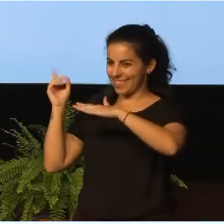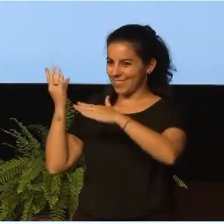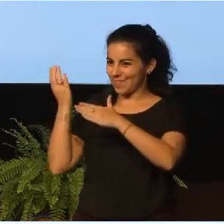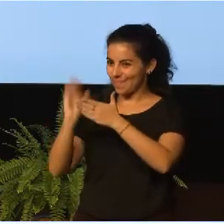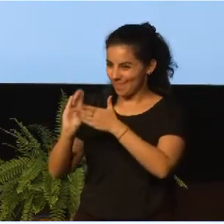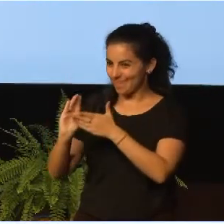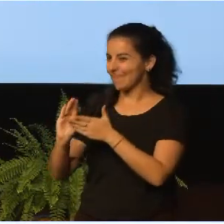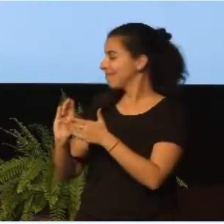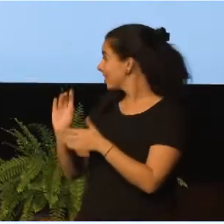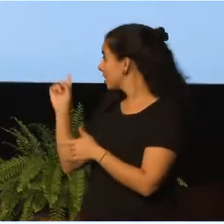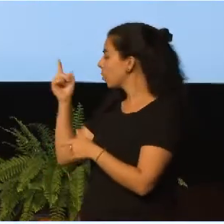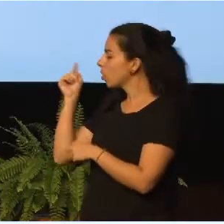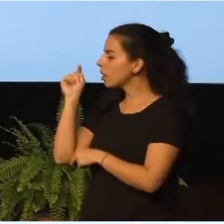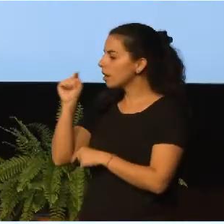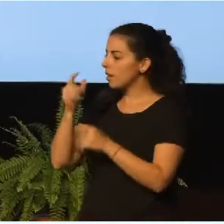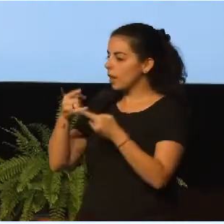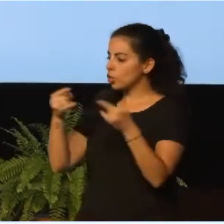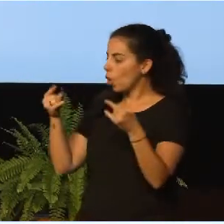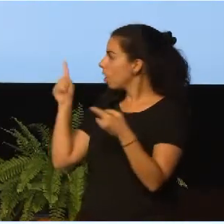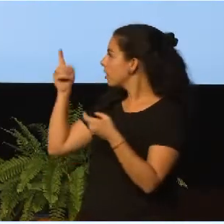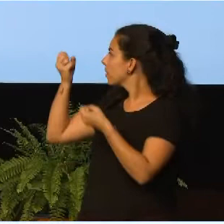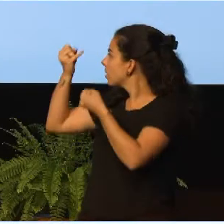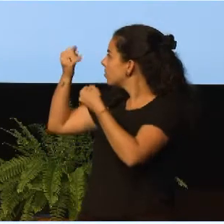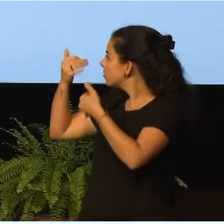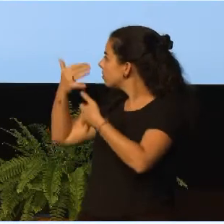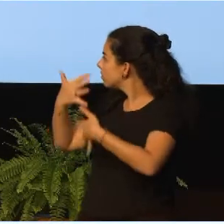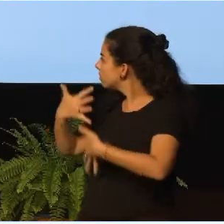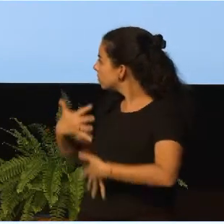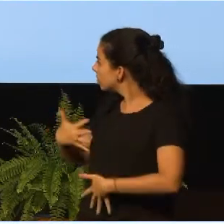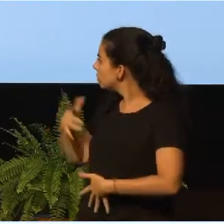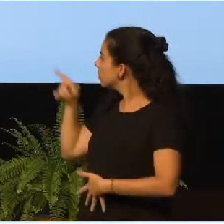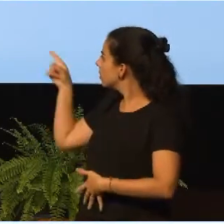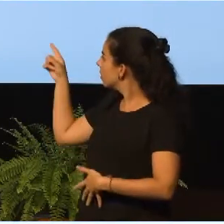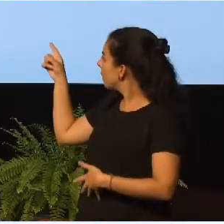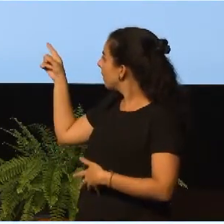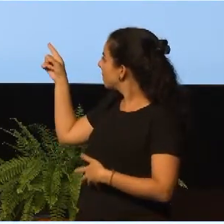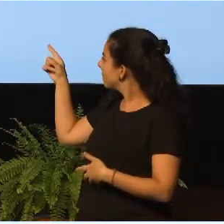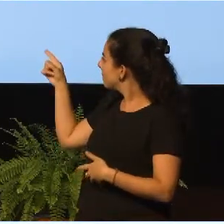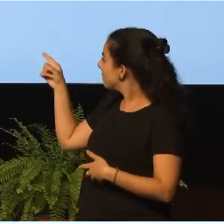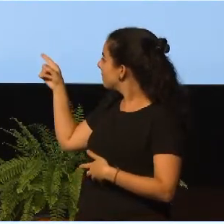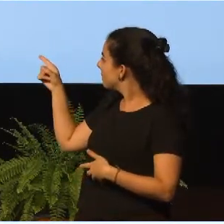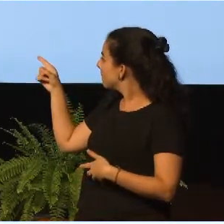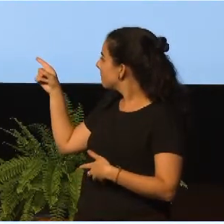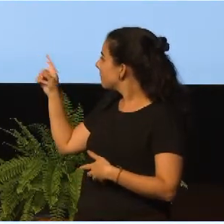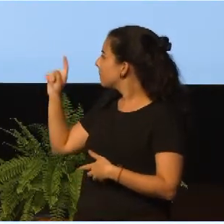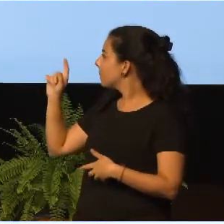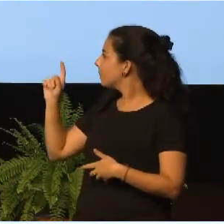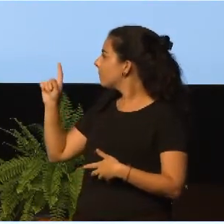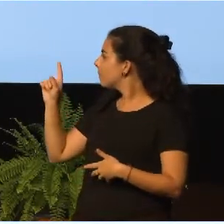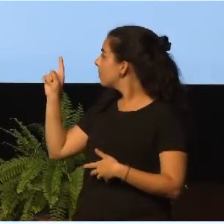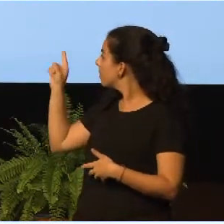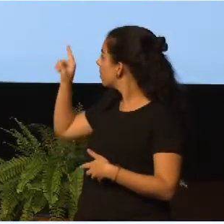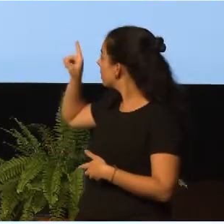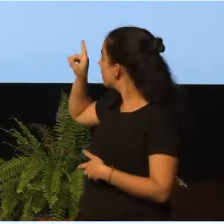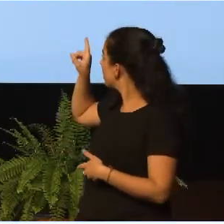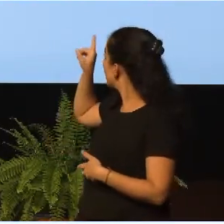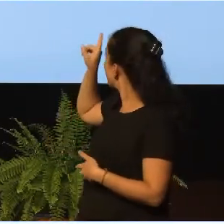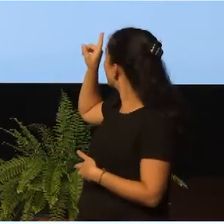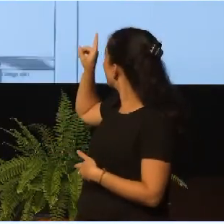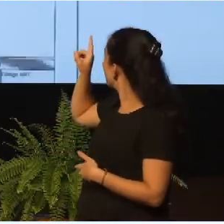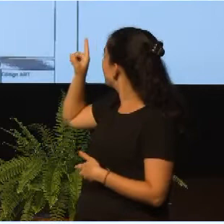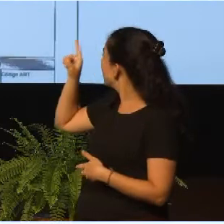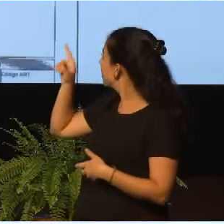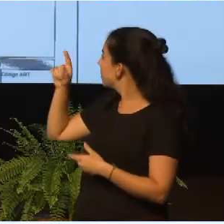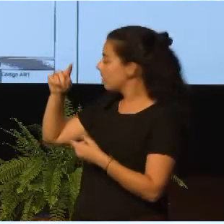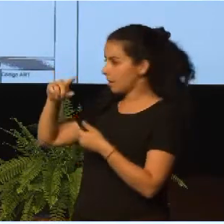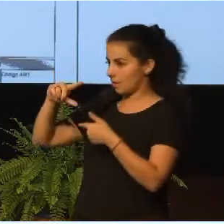E aí eu cliquei nessa nota, aparece todo o descritivo dele, aparece tudo que a gente tem, o que que é, e aí se eu clicar ali, ó, no